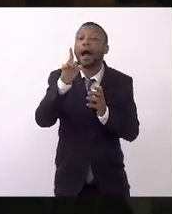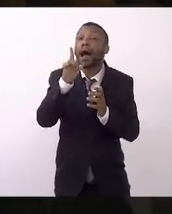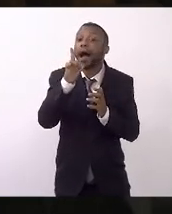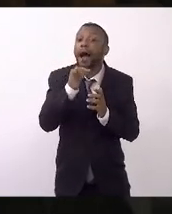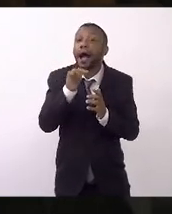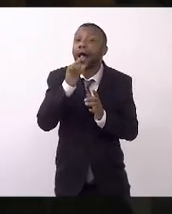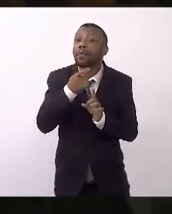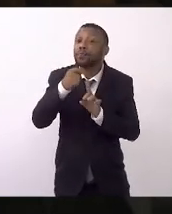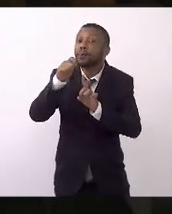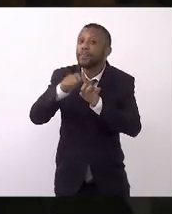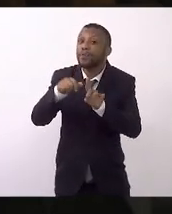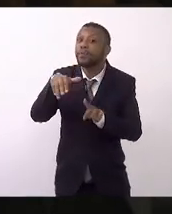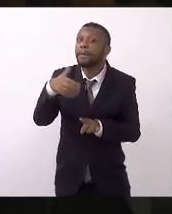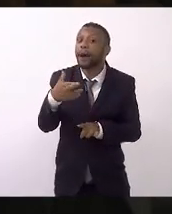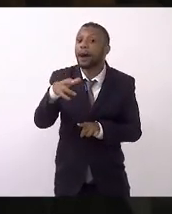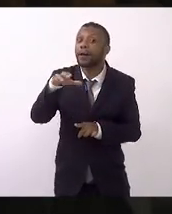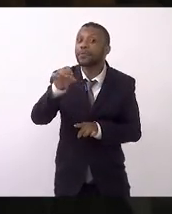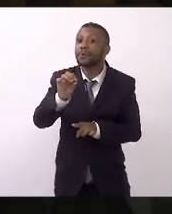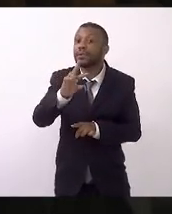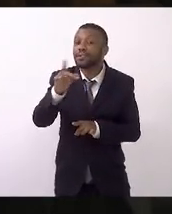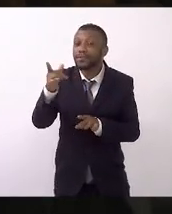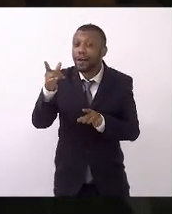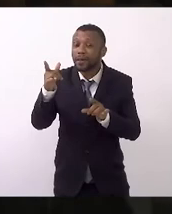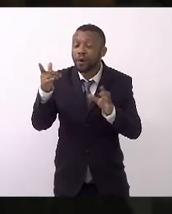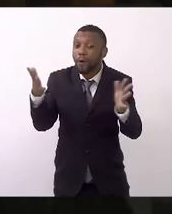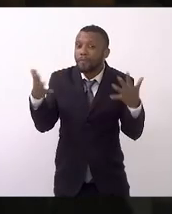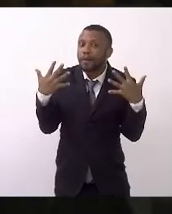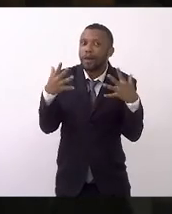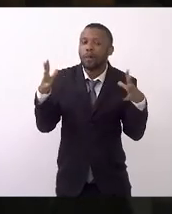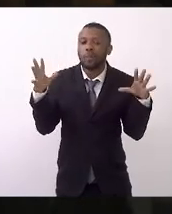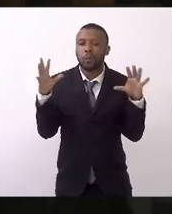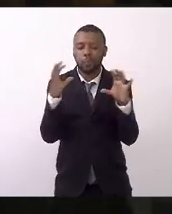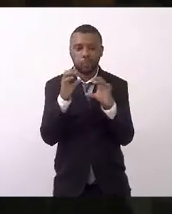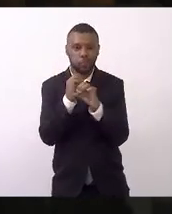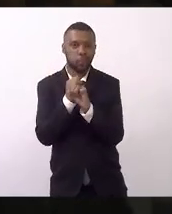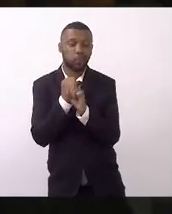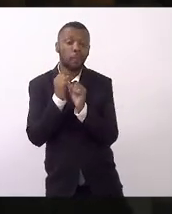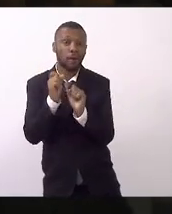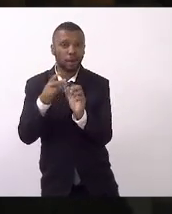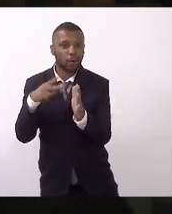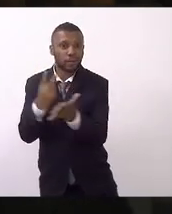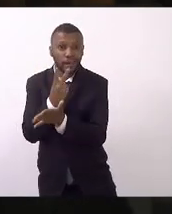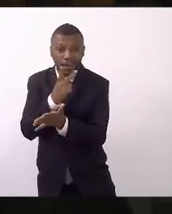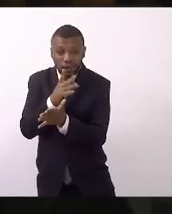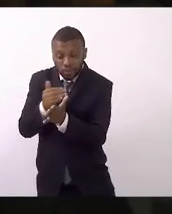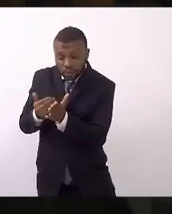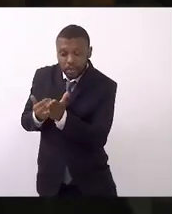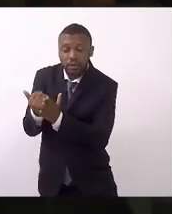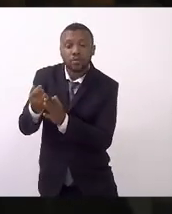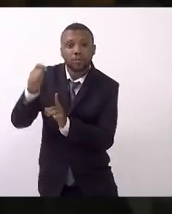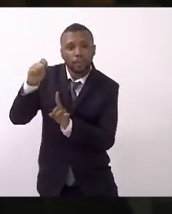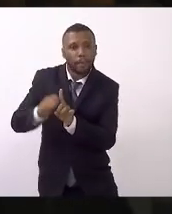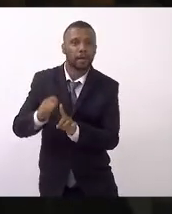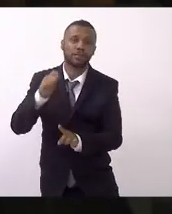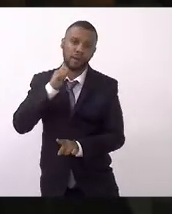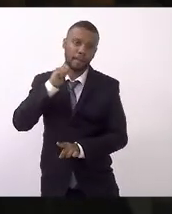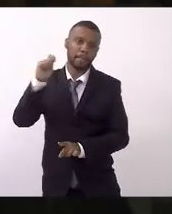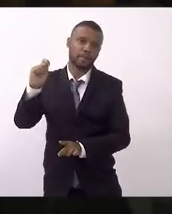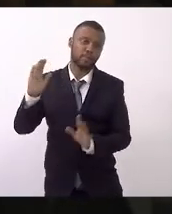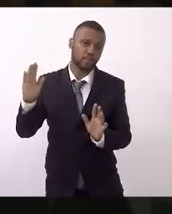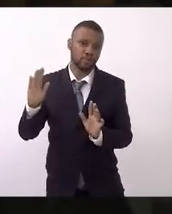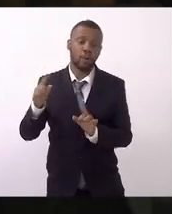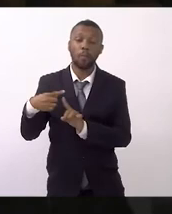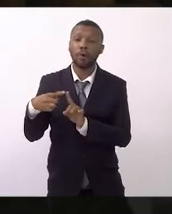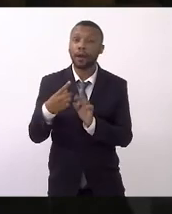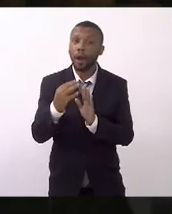fecham o verão. Quando a gente fala em águas de março, pode acontecer nos primeiros dias de abril, né? Porque o